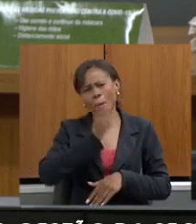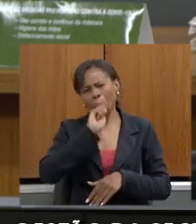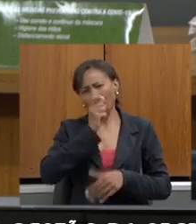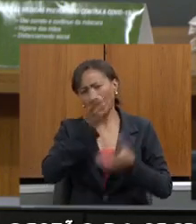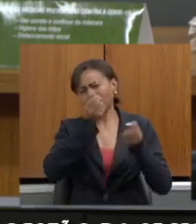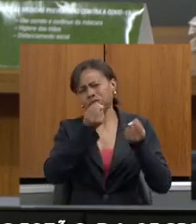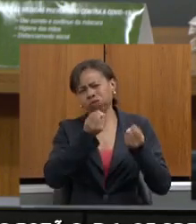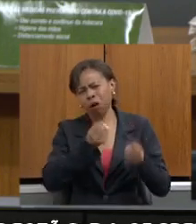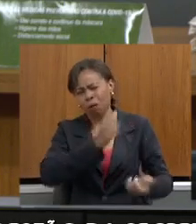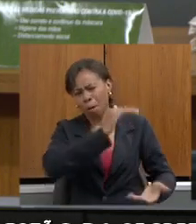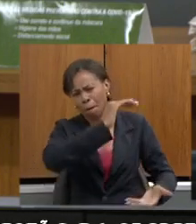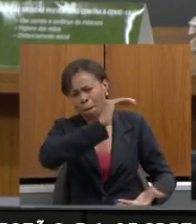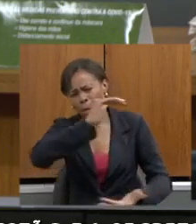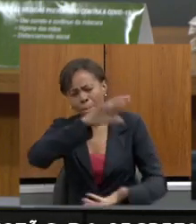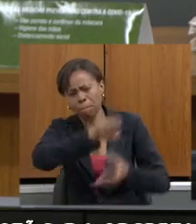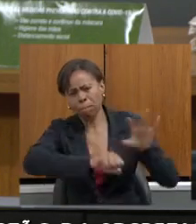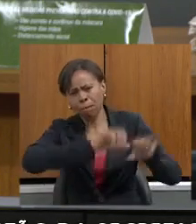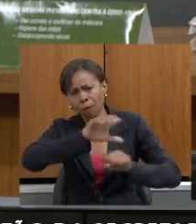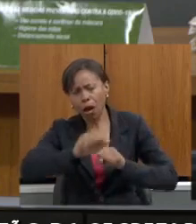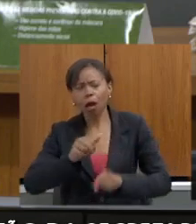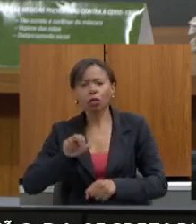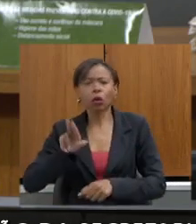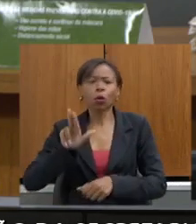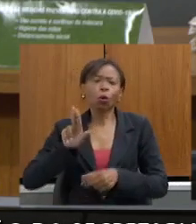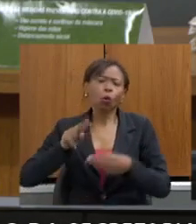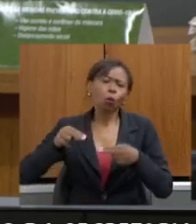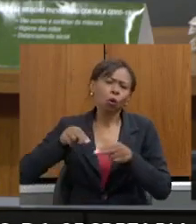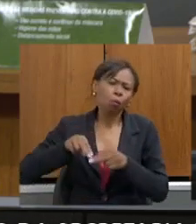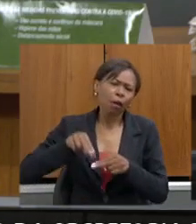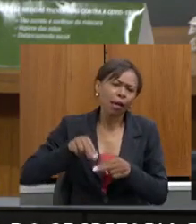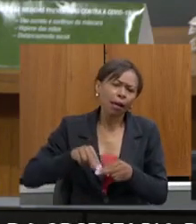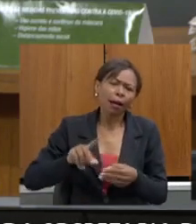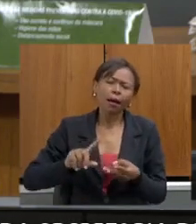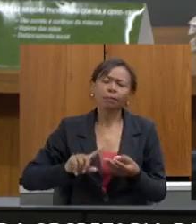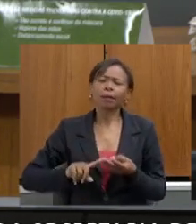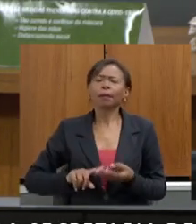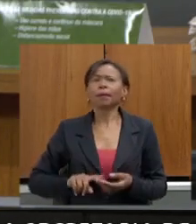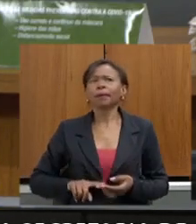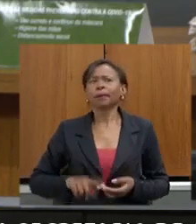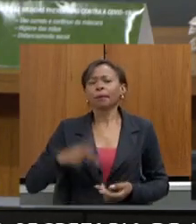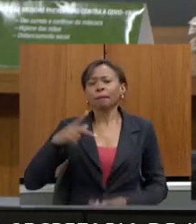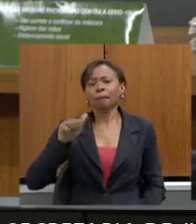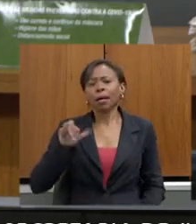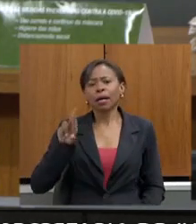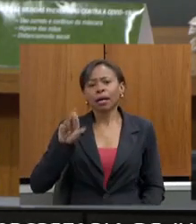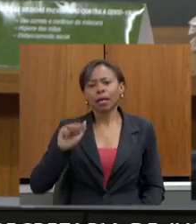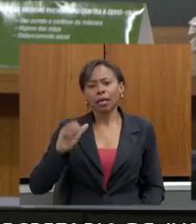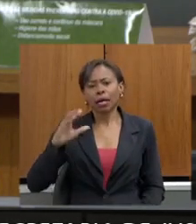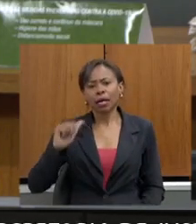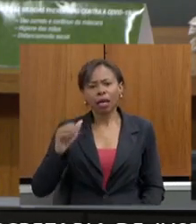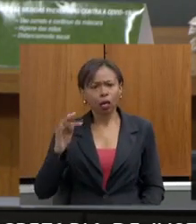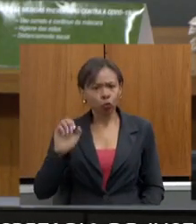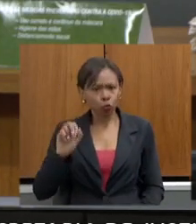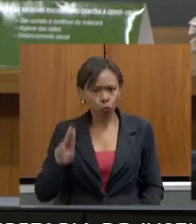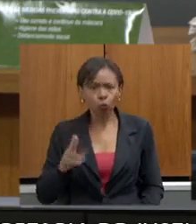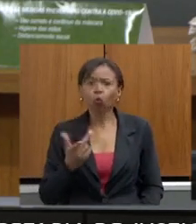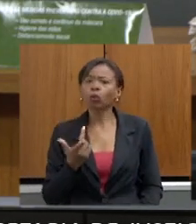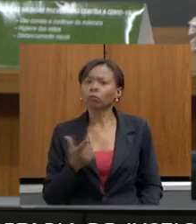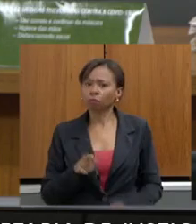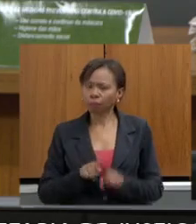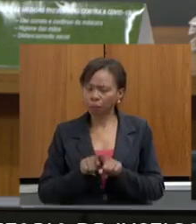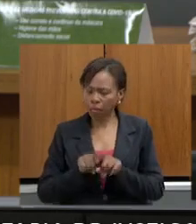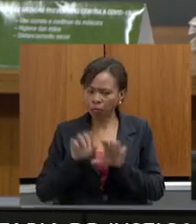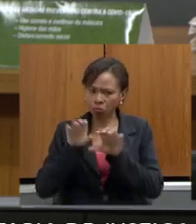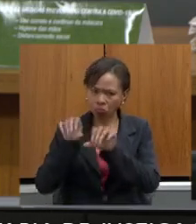Uberaba Paracatu trabalho integrado pode passar por gentileza